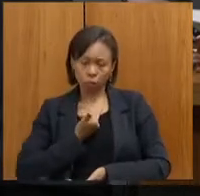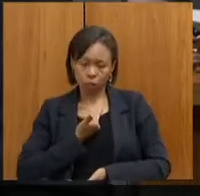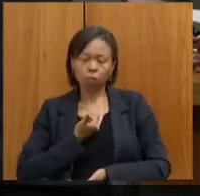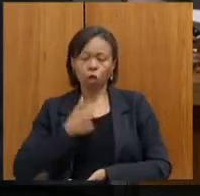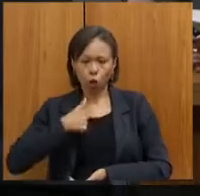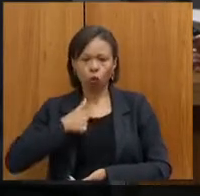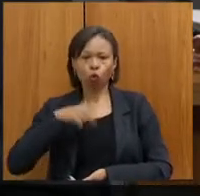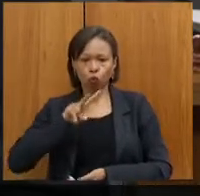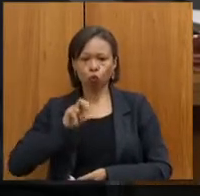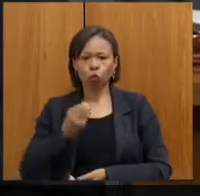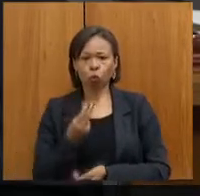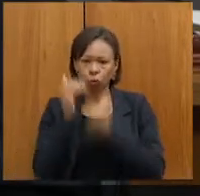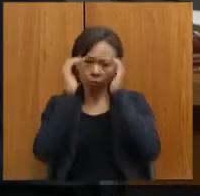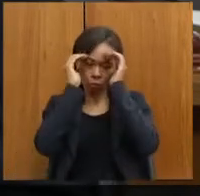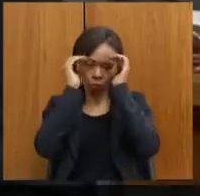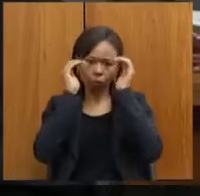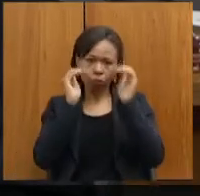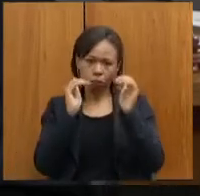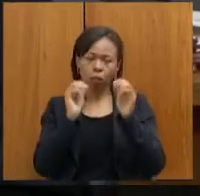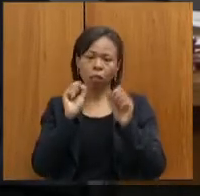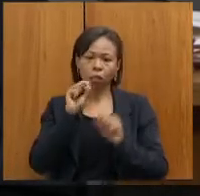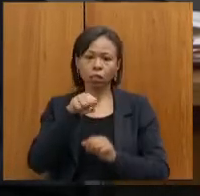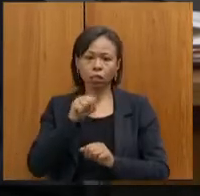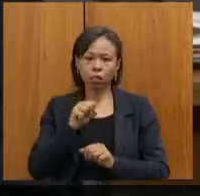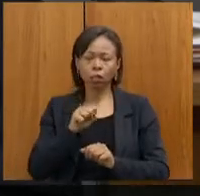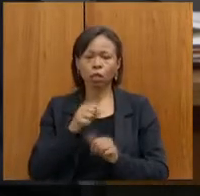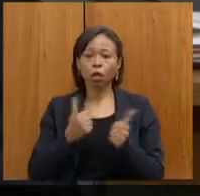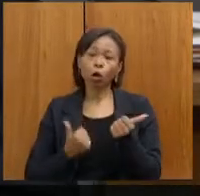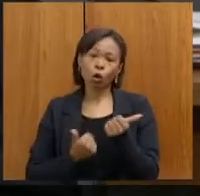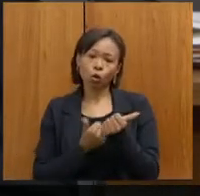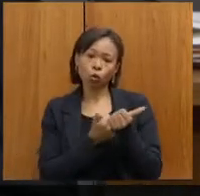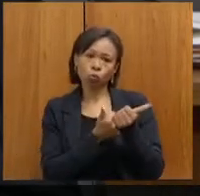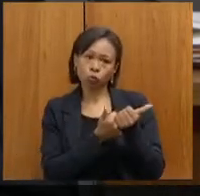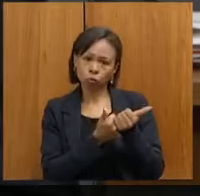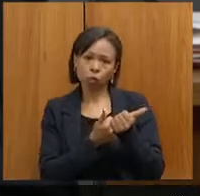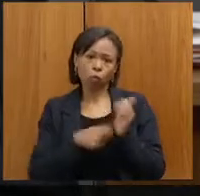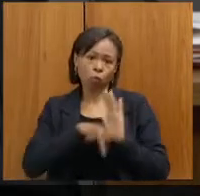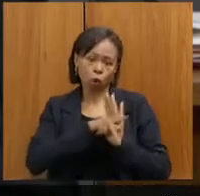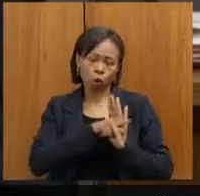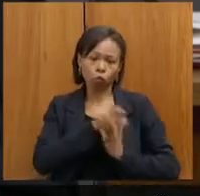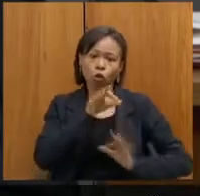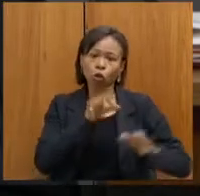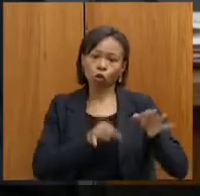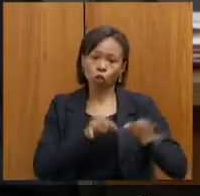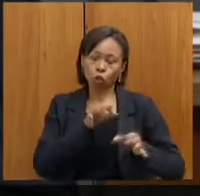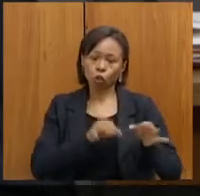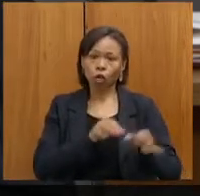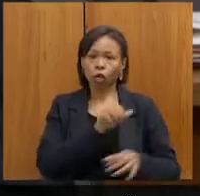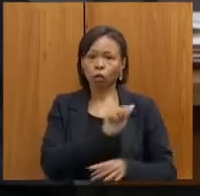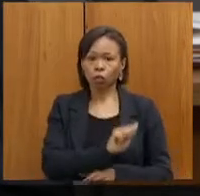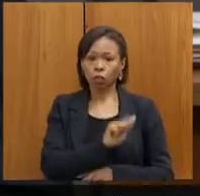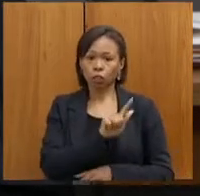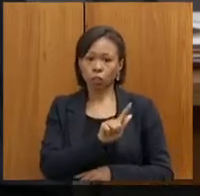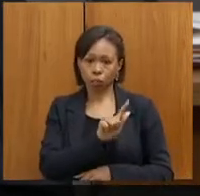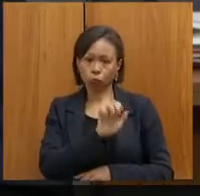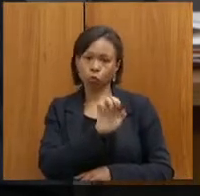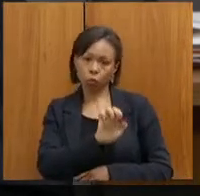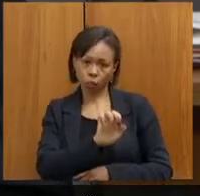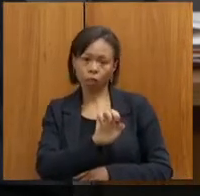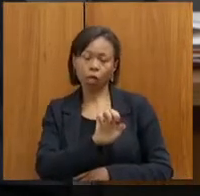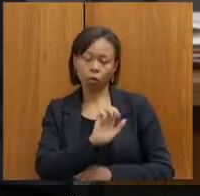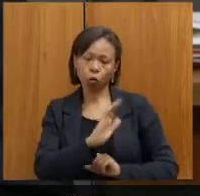o comprimento dela obviamente com assessoramento da Advocacia Geral do Estado estão com isso a gente obviamente cumprir a